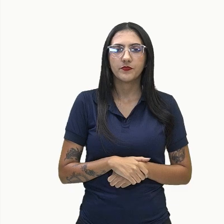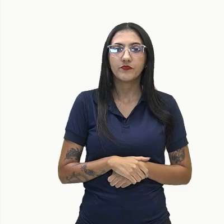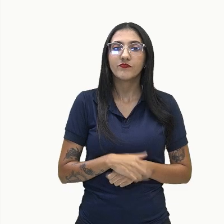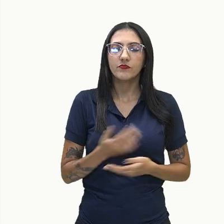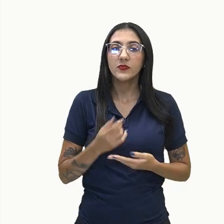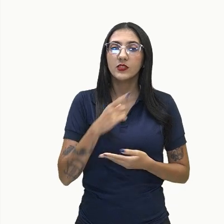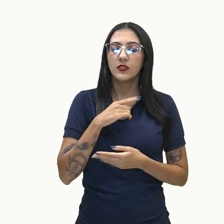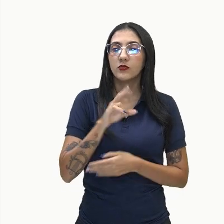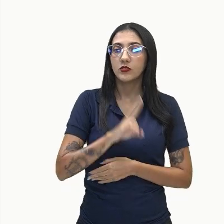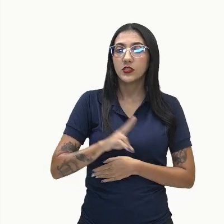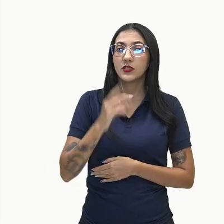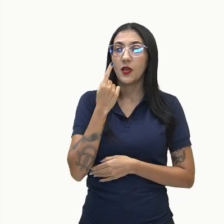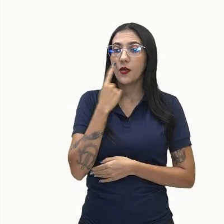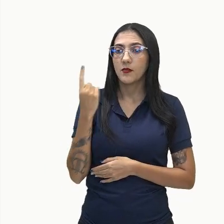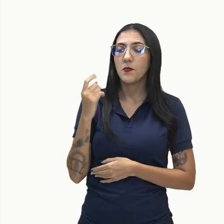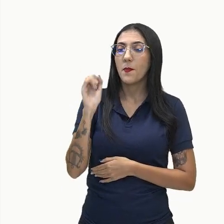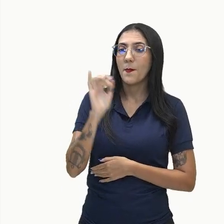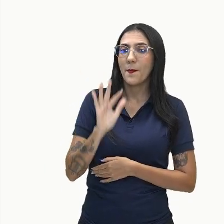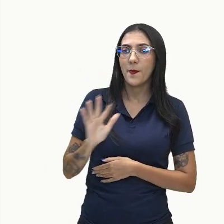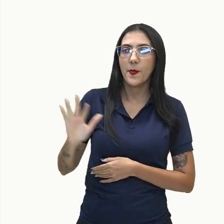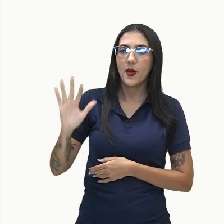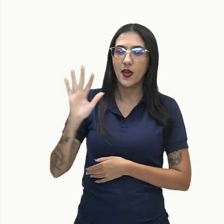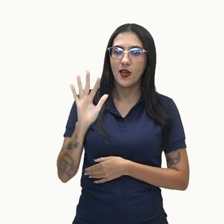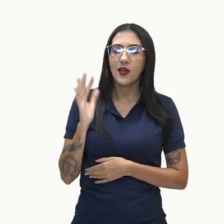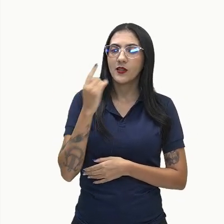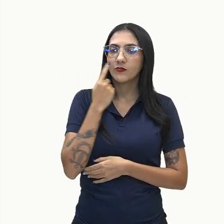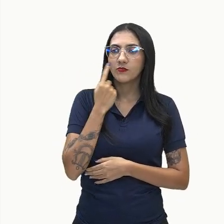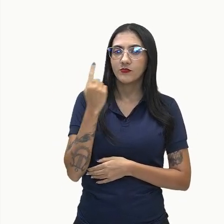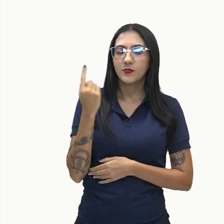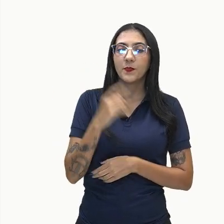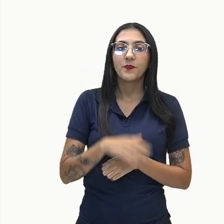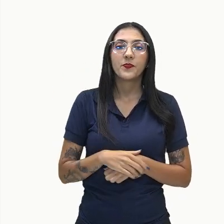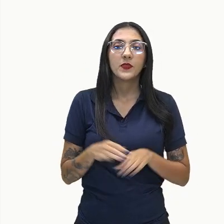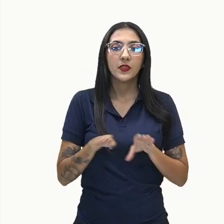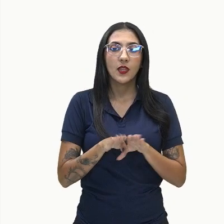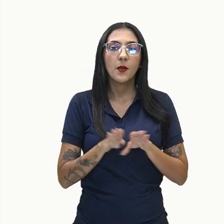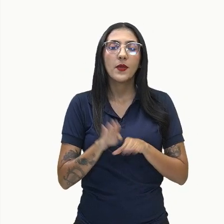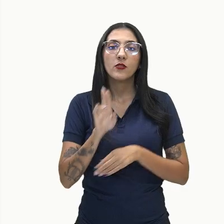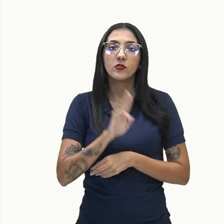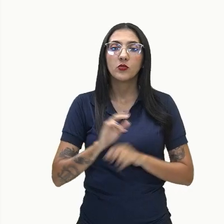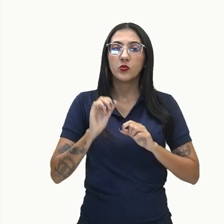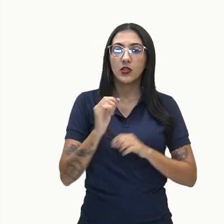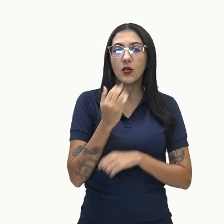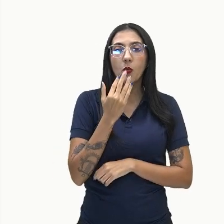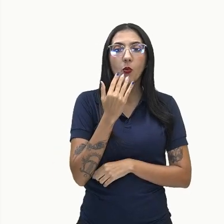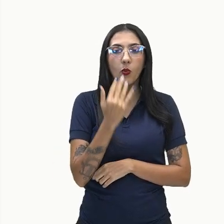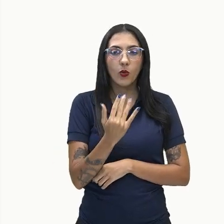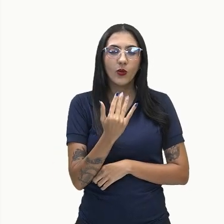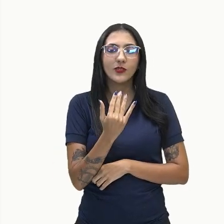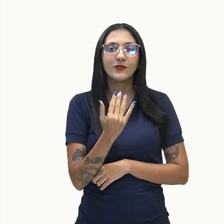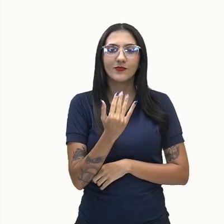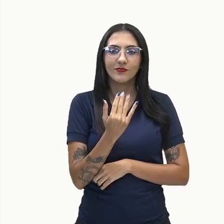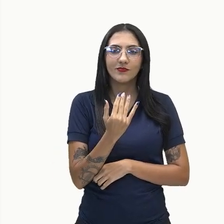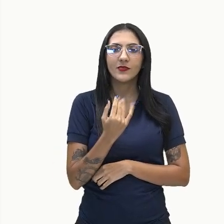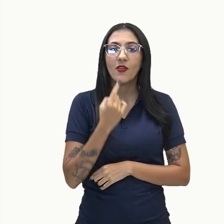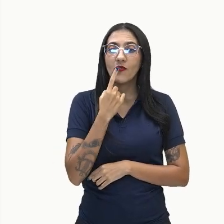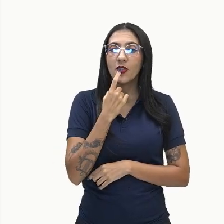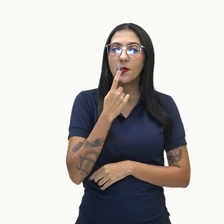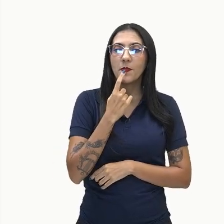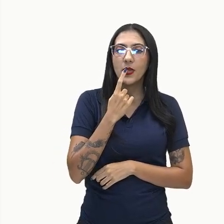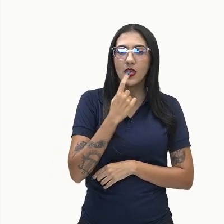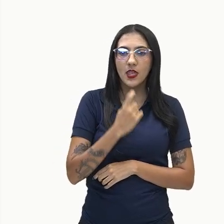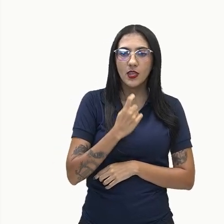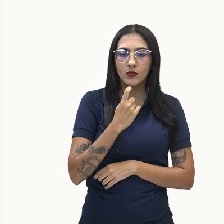utilizei esta imagem aqui, né? E utilizei as cores, vermelho,